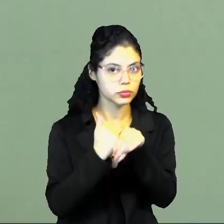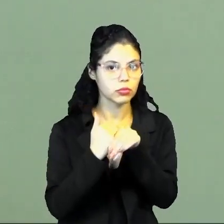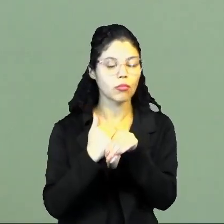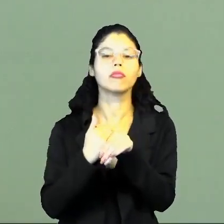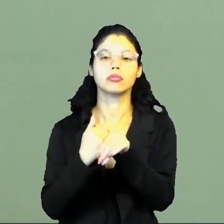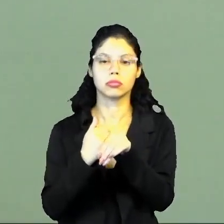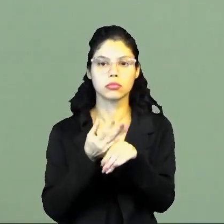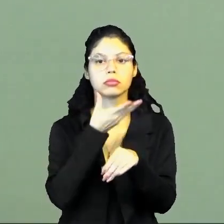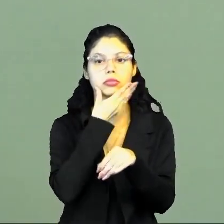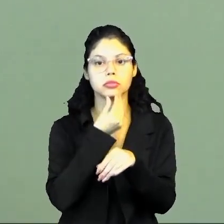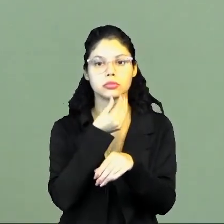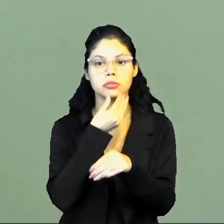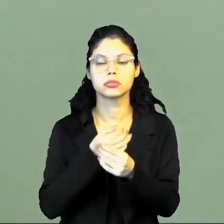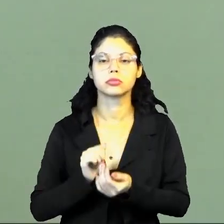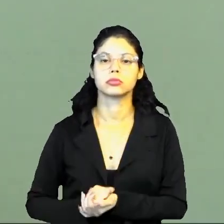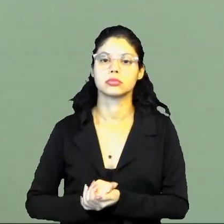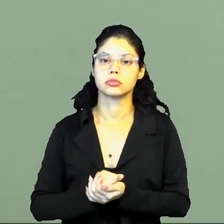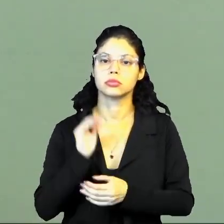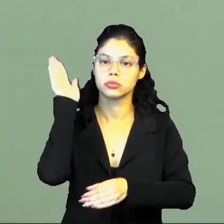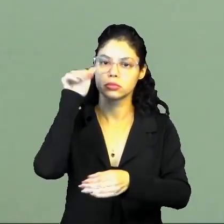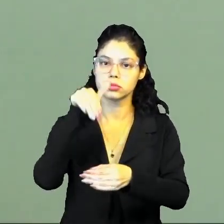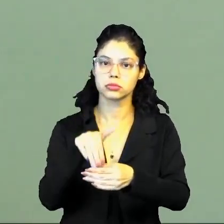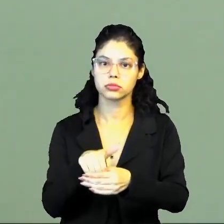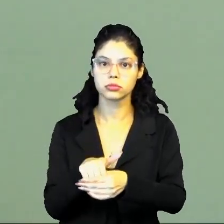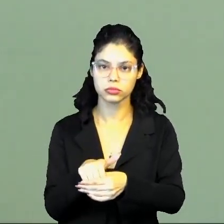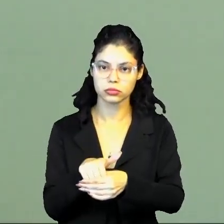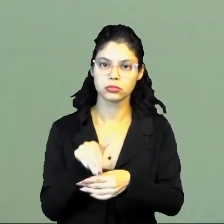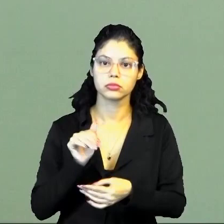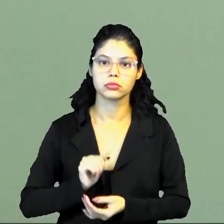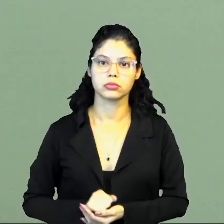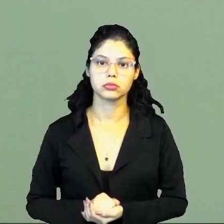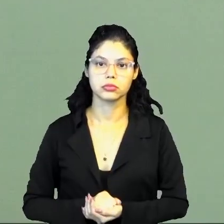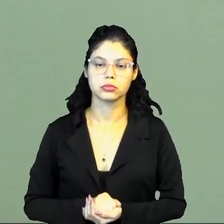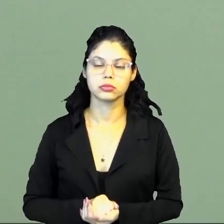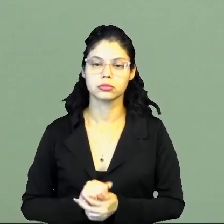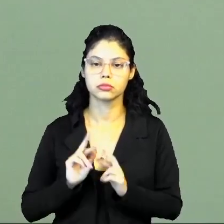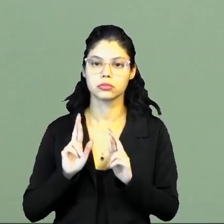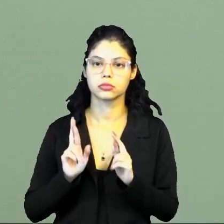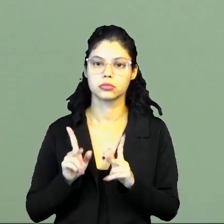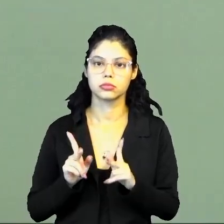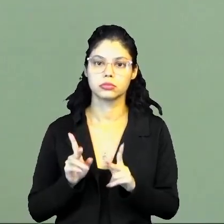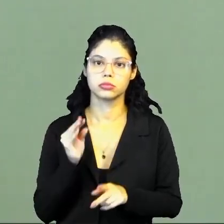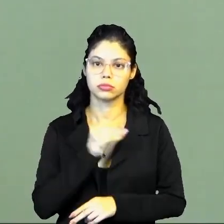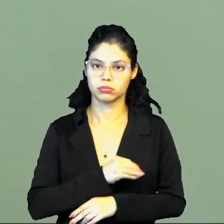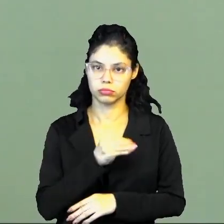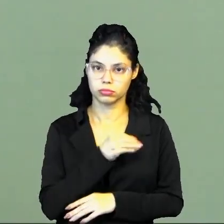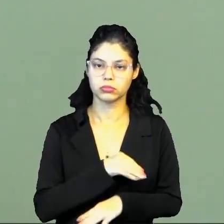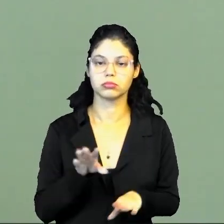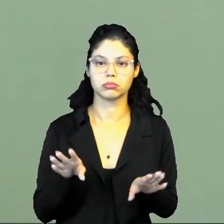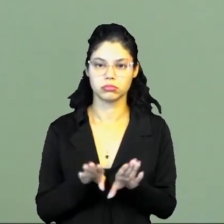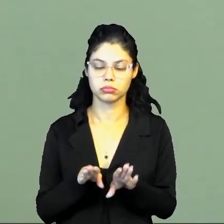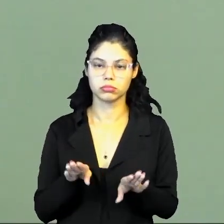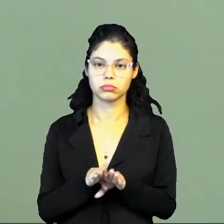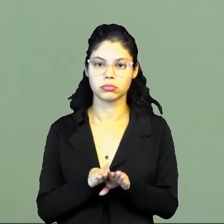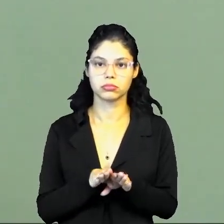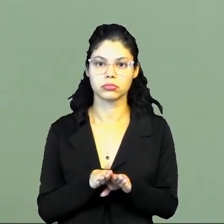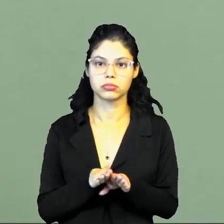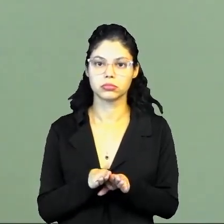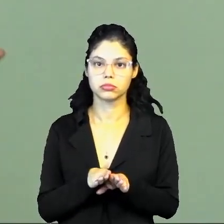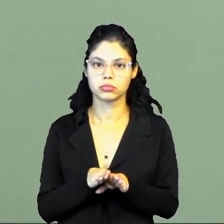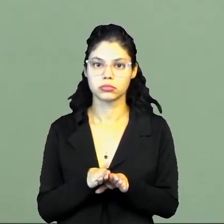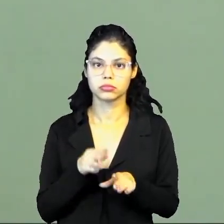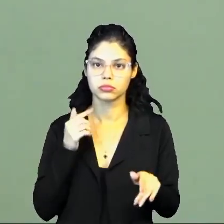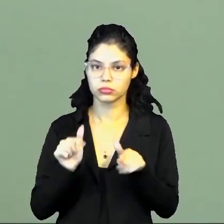dos homens. Por exemplo, direito a voto, né, questão da diferença, né, salarial, né, cargos também